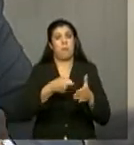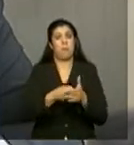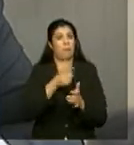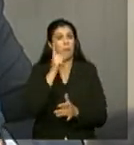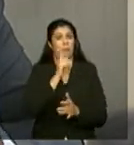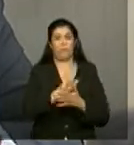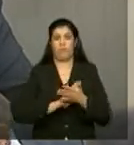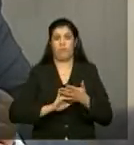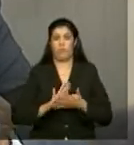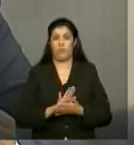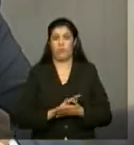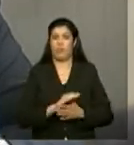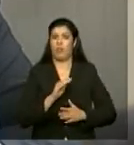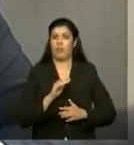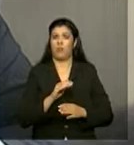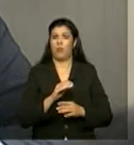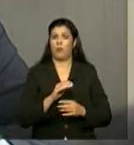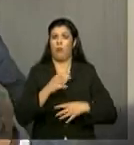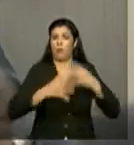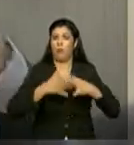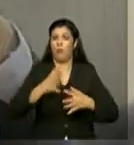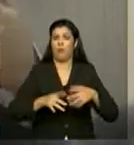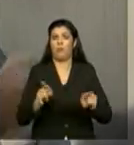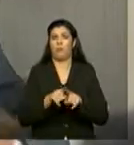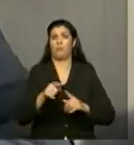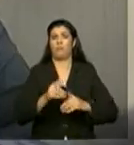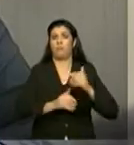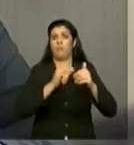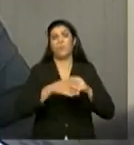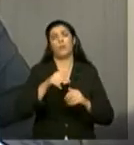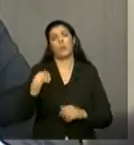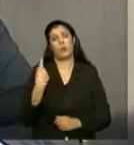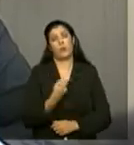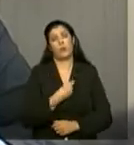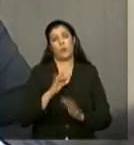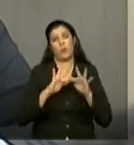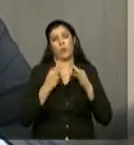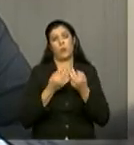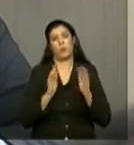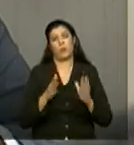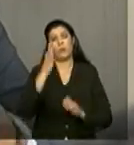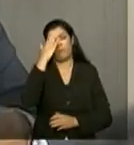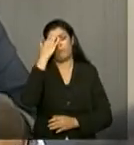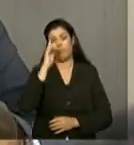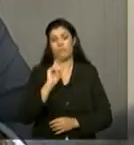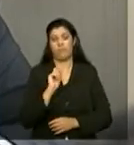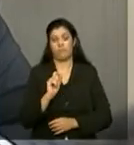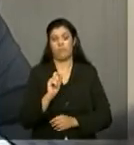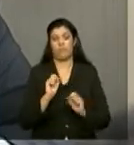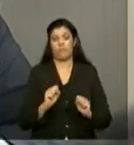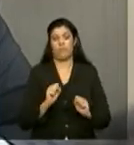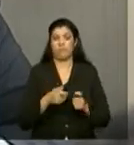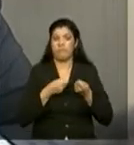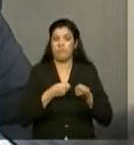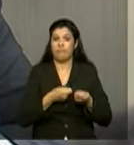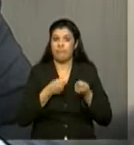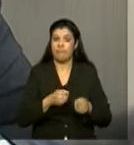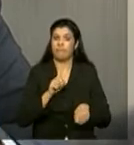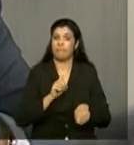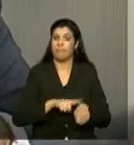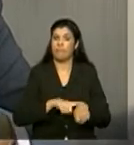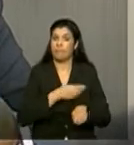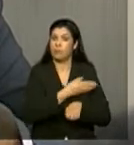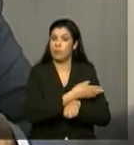o desenvolvimento disso nós sabíamos que seria é é aqui que isso requereria um tempo